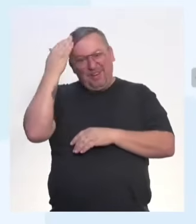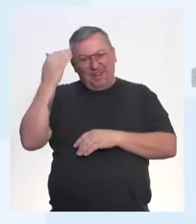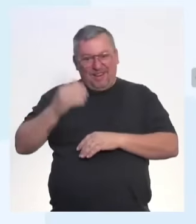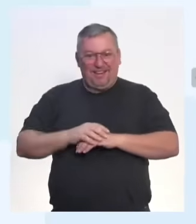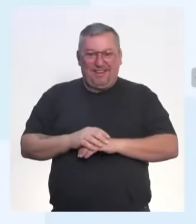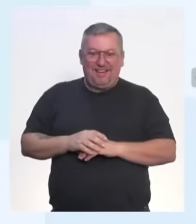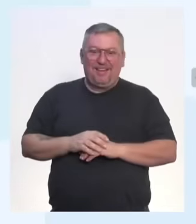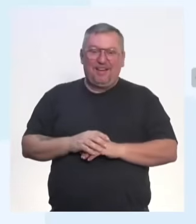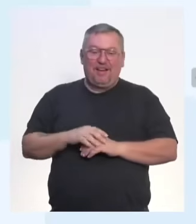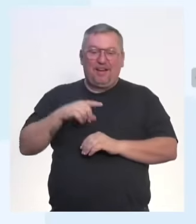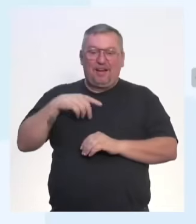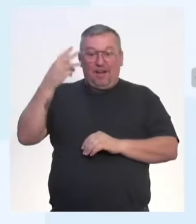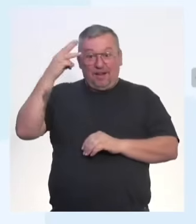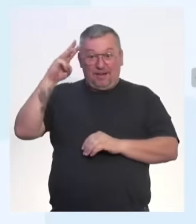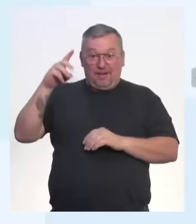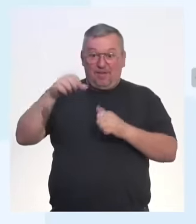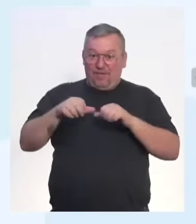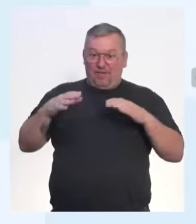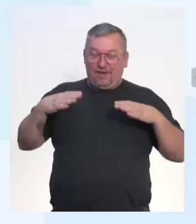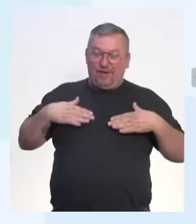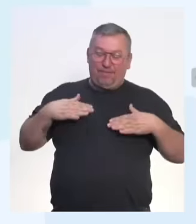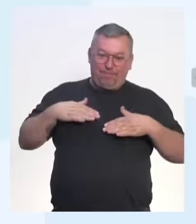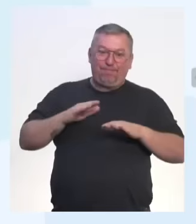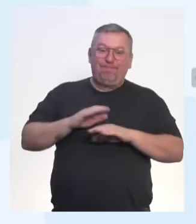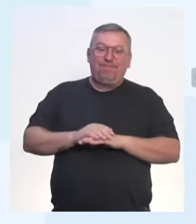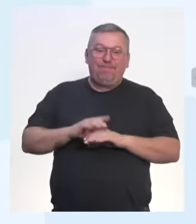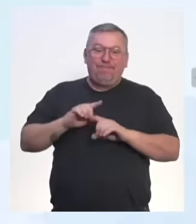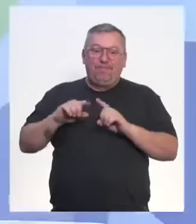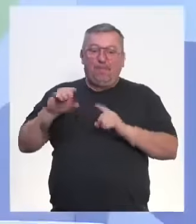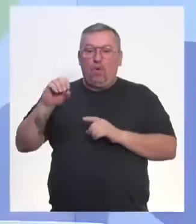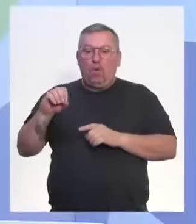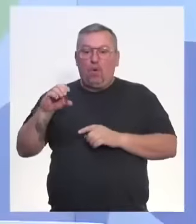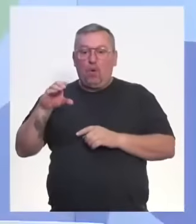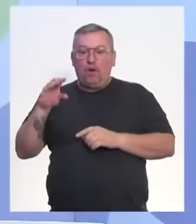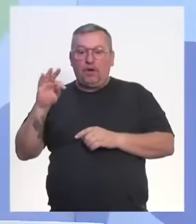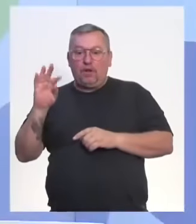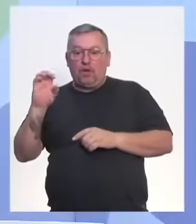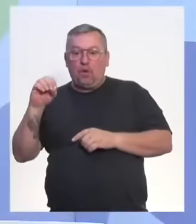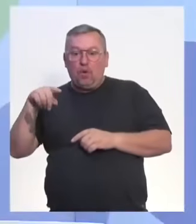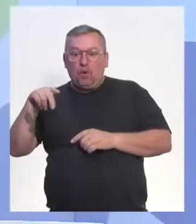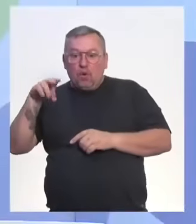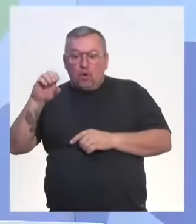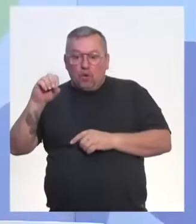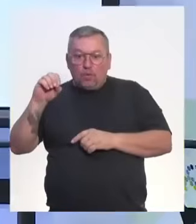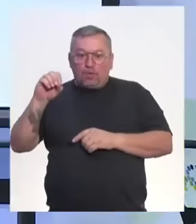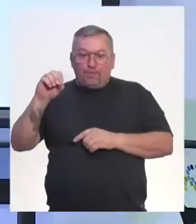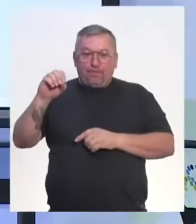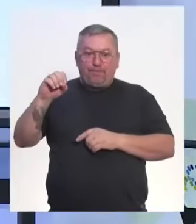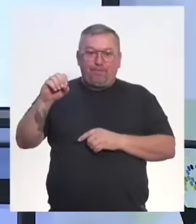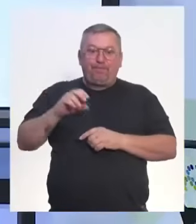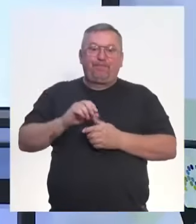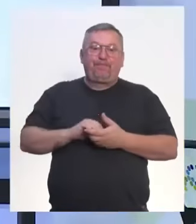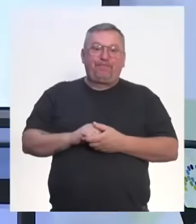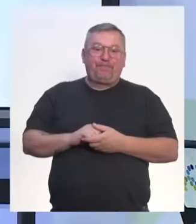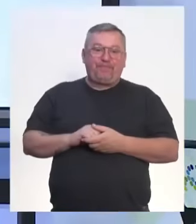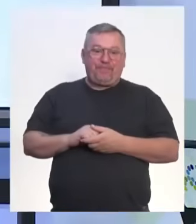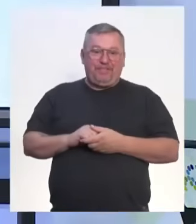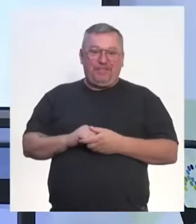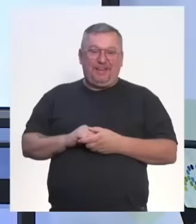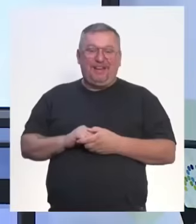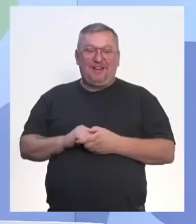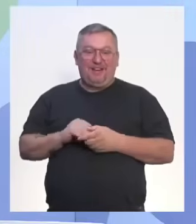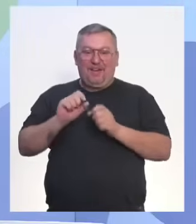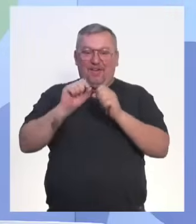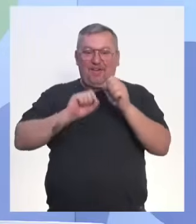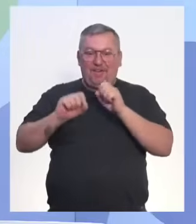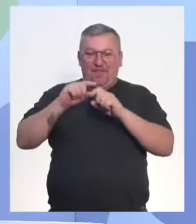dias aí, não, é complicado, mas é um octógono. Isso aí, esquentar o cérebro, né? Colocar Tico e para